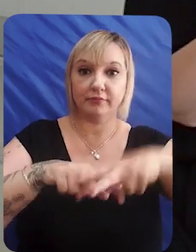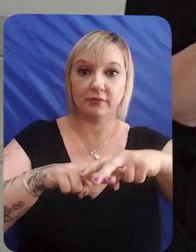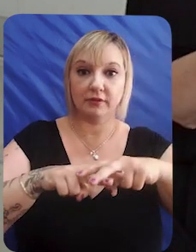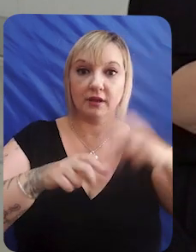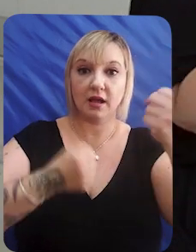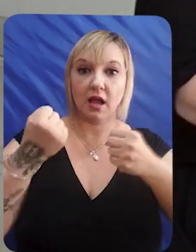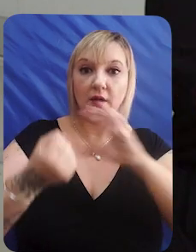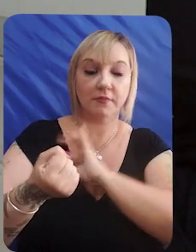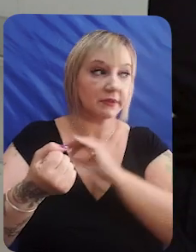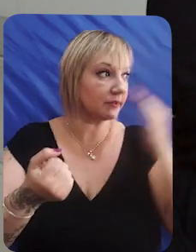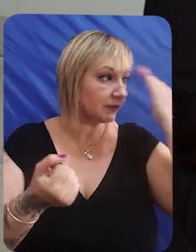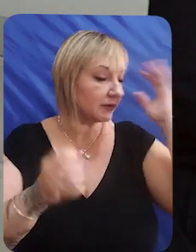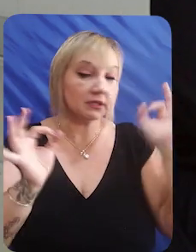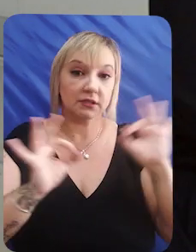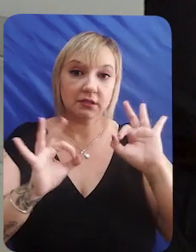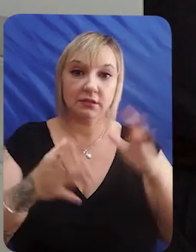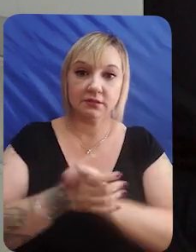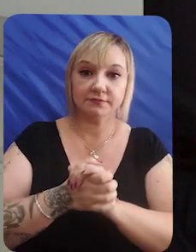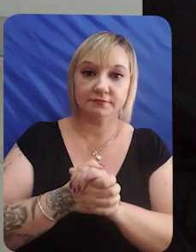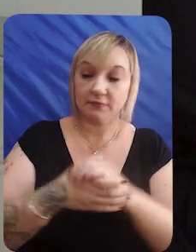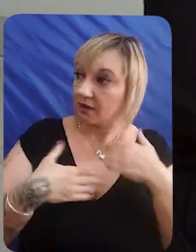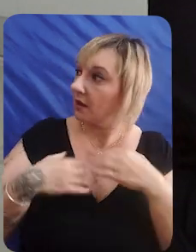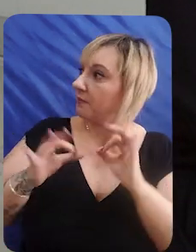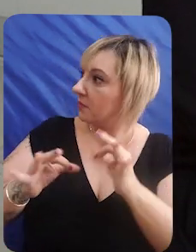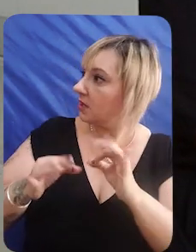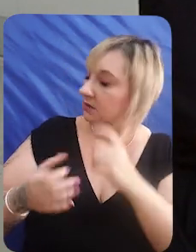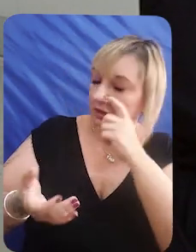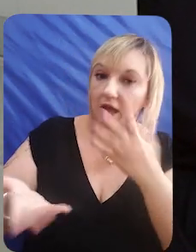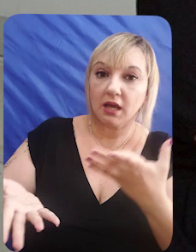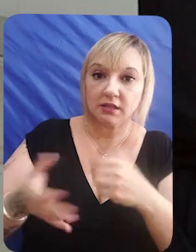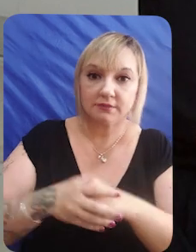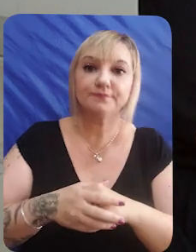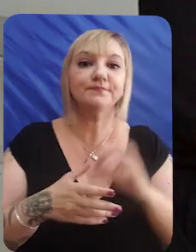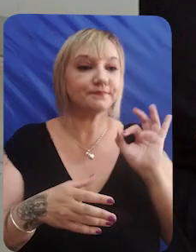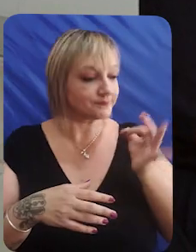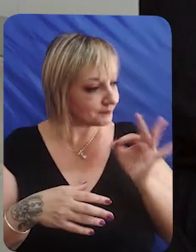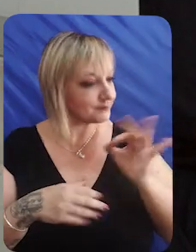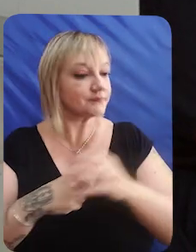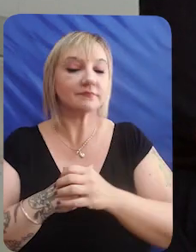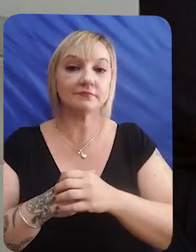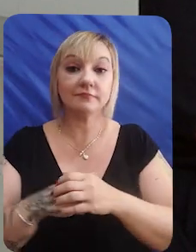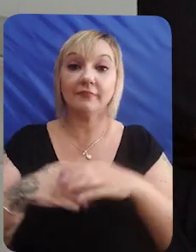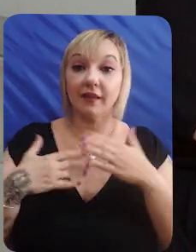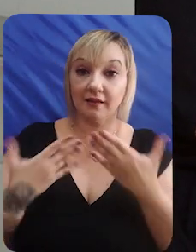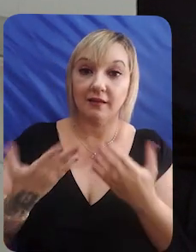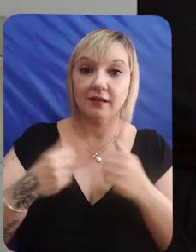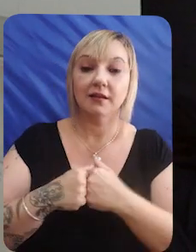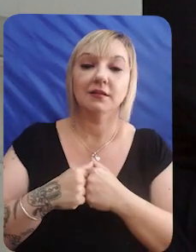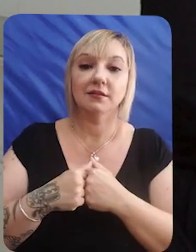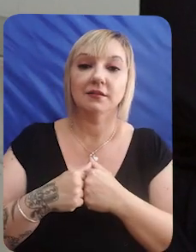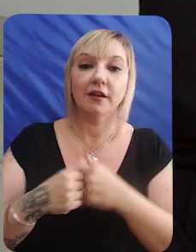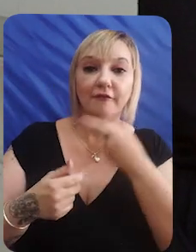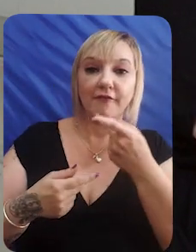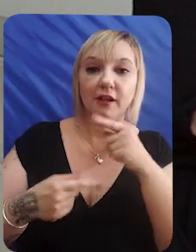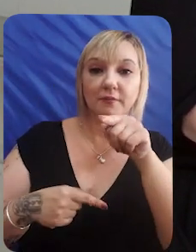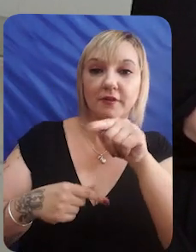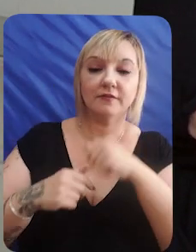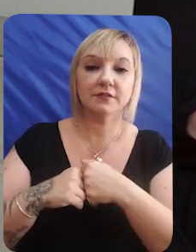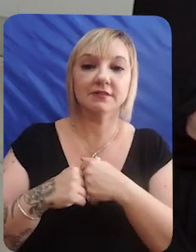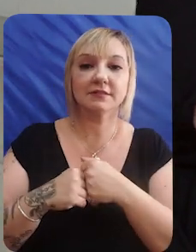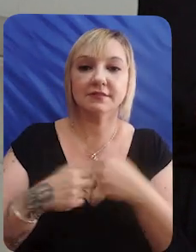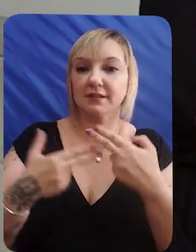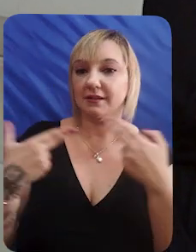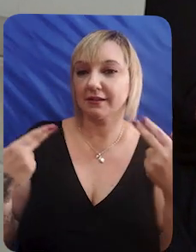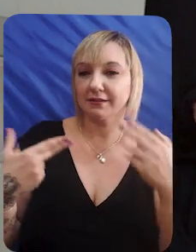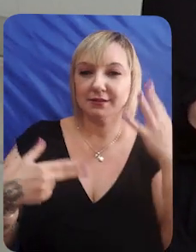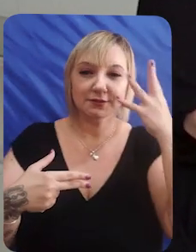está sem entender nada. Olha que situação, filho. Olha que situação, Karina. Exatamente. Então, por isso que eu te falo, é aquela